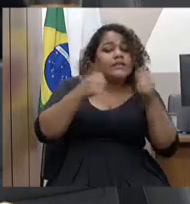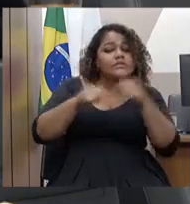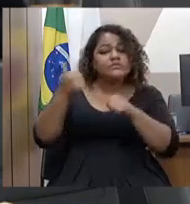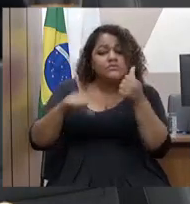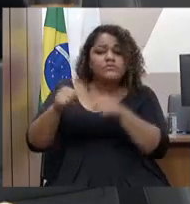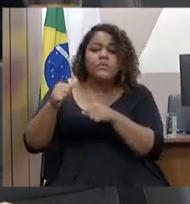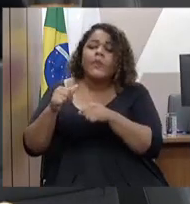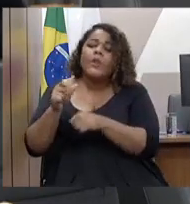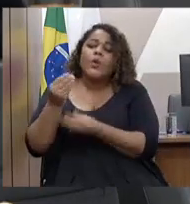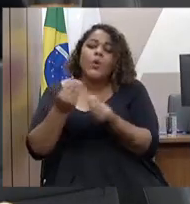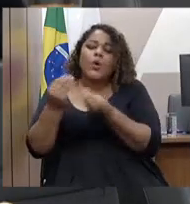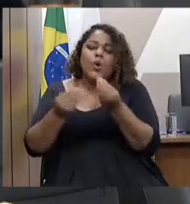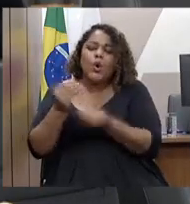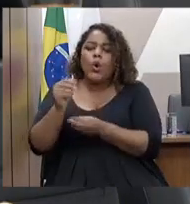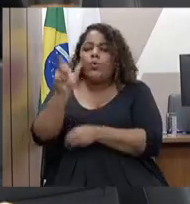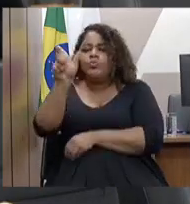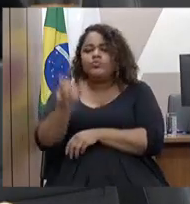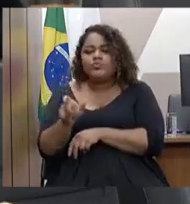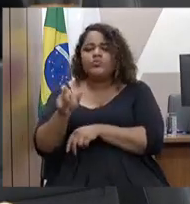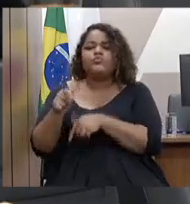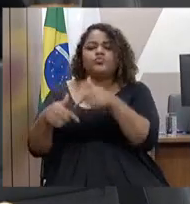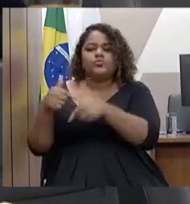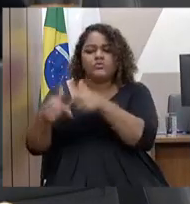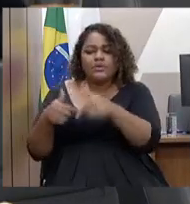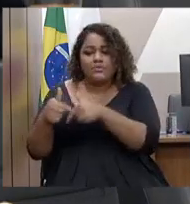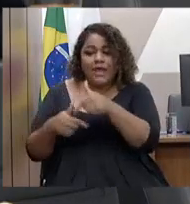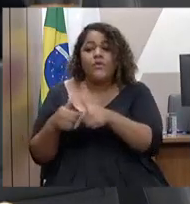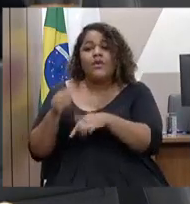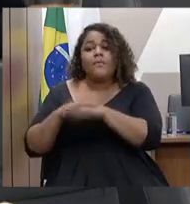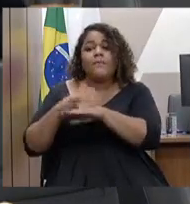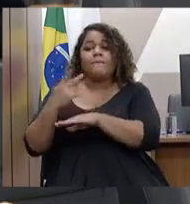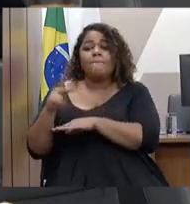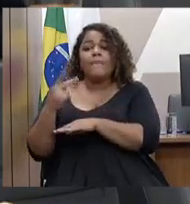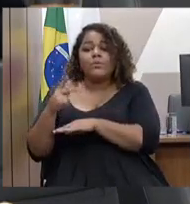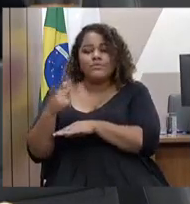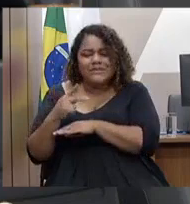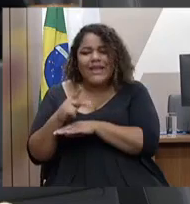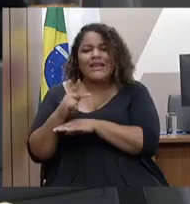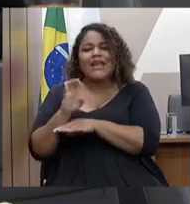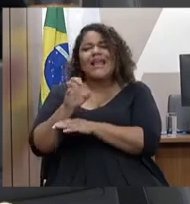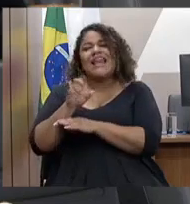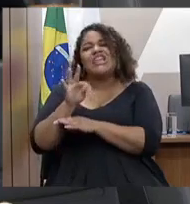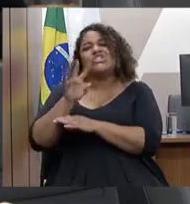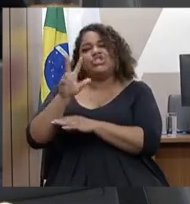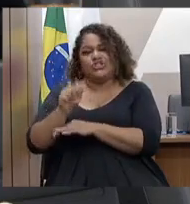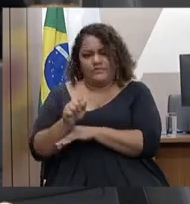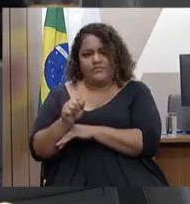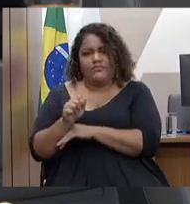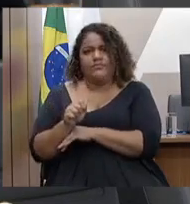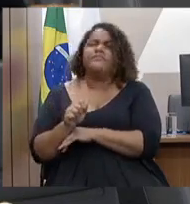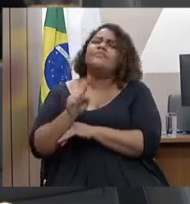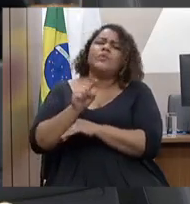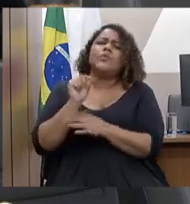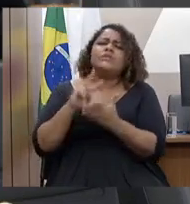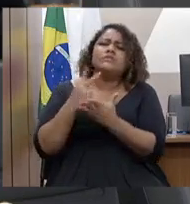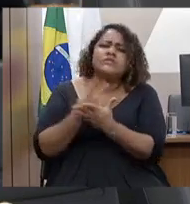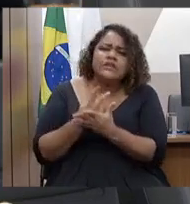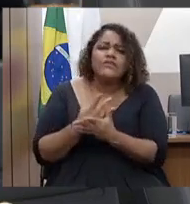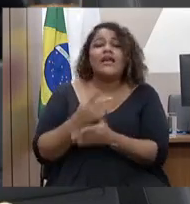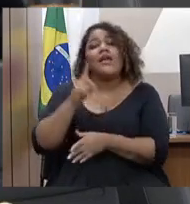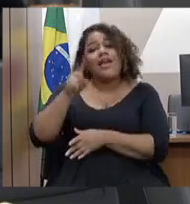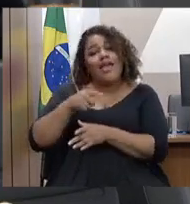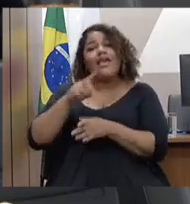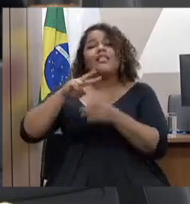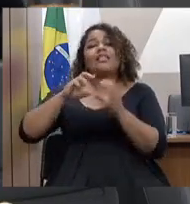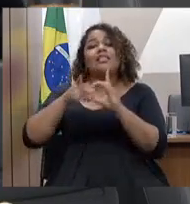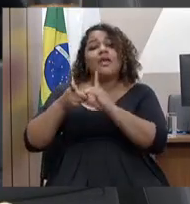empregados né que são os encarregados de executar as metas de produtividade da empresa e disse que nada mais é do que você legitimar a democracia interna